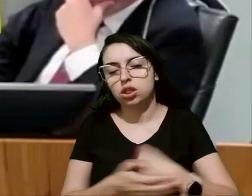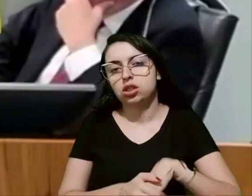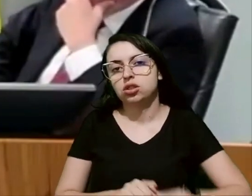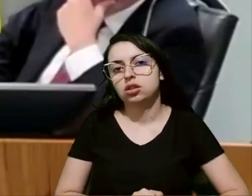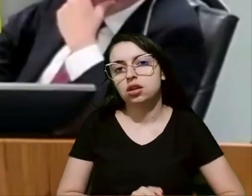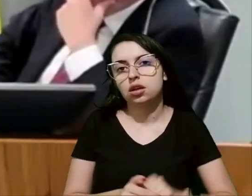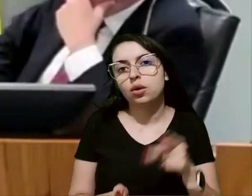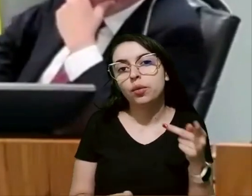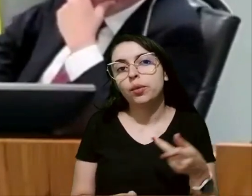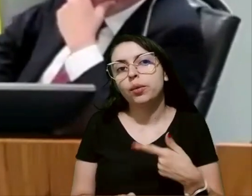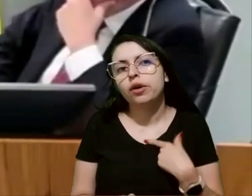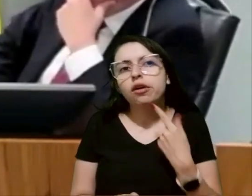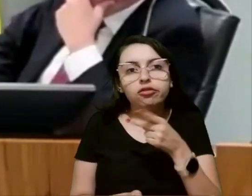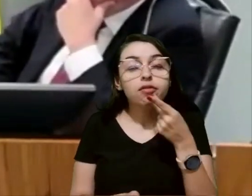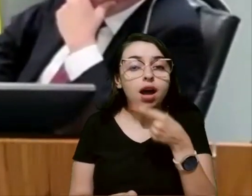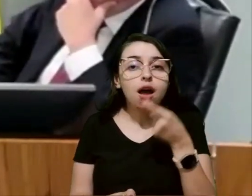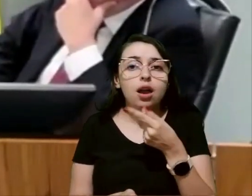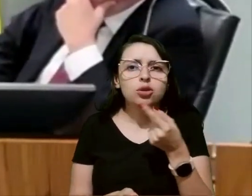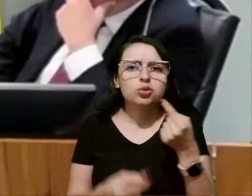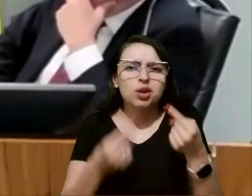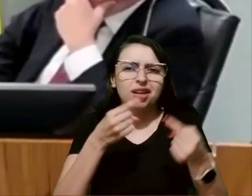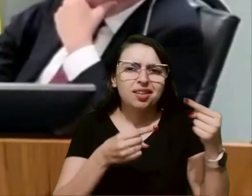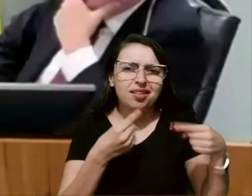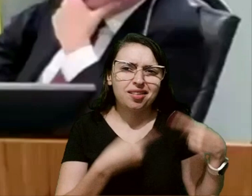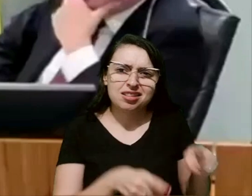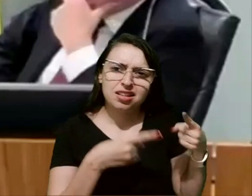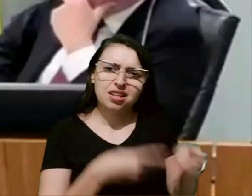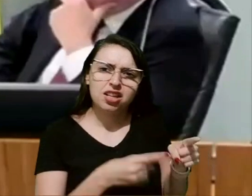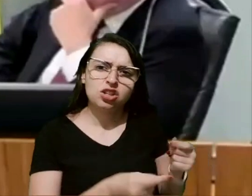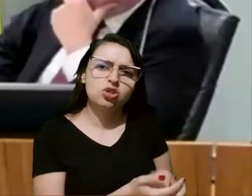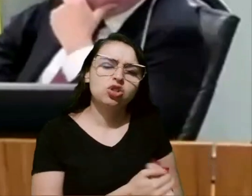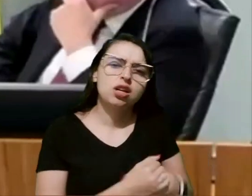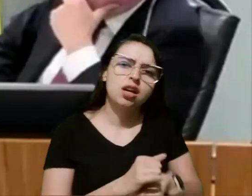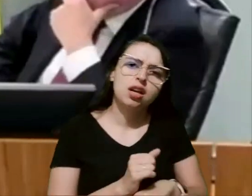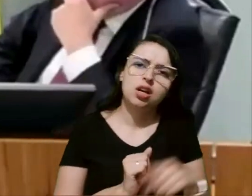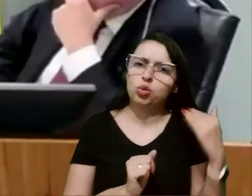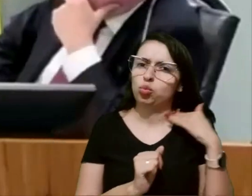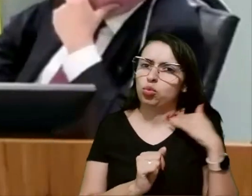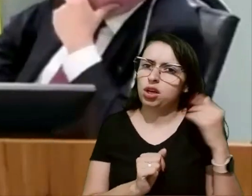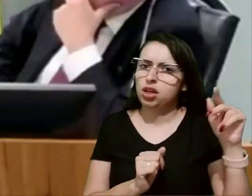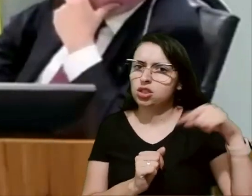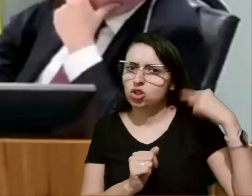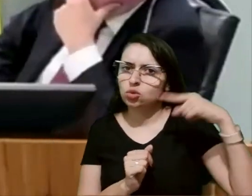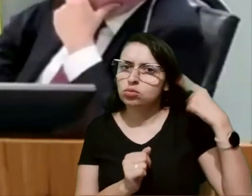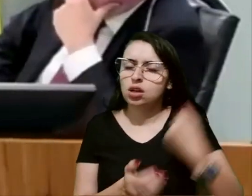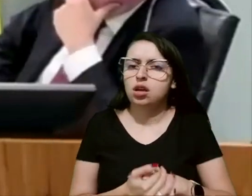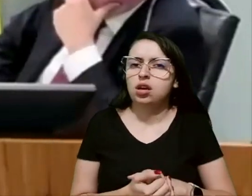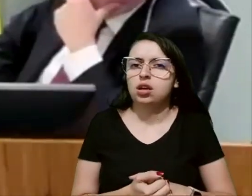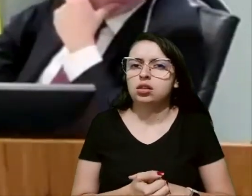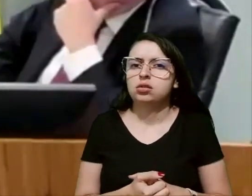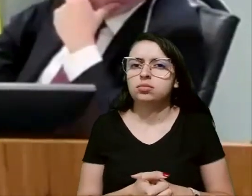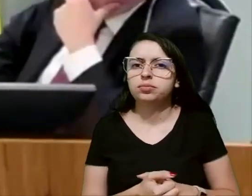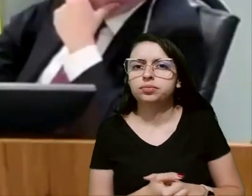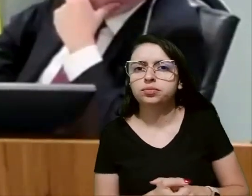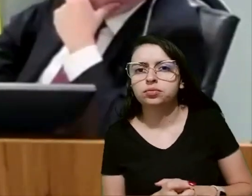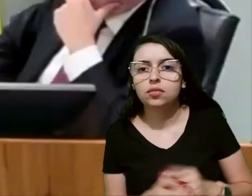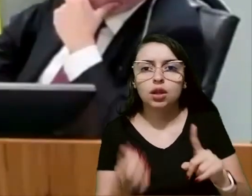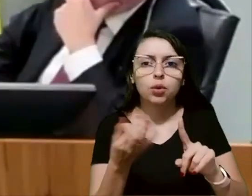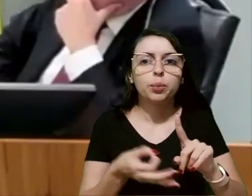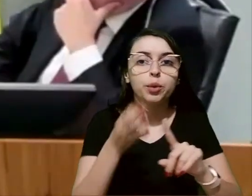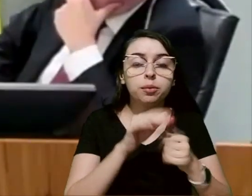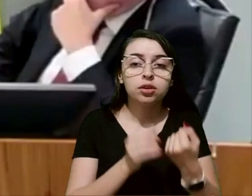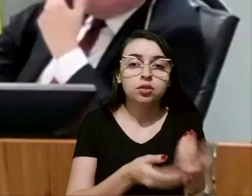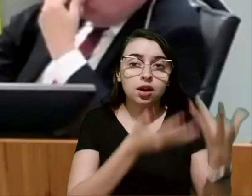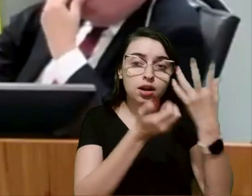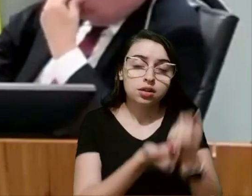jurídica, eu estou me referindo muito às críticas que todos os operadores do direito, advogados,